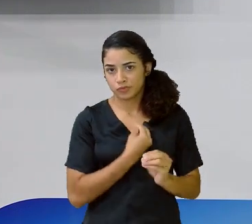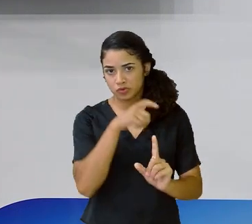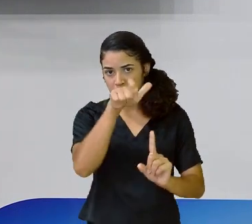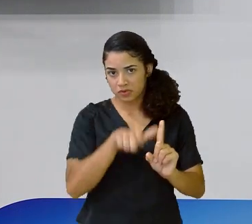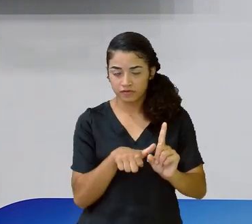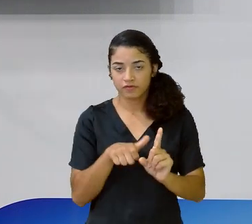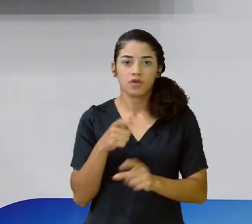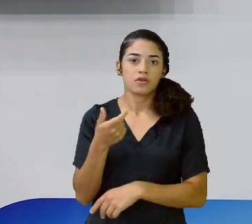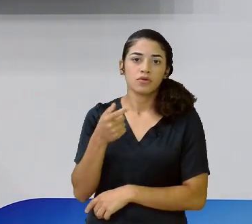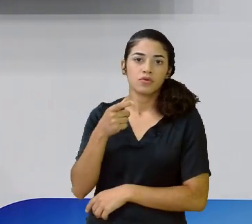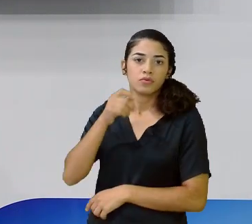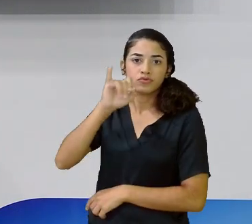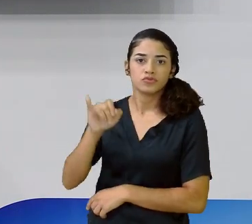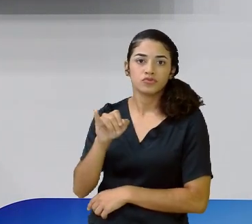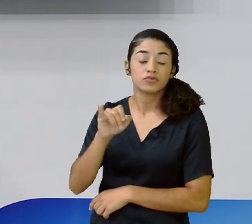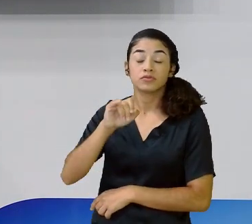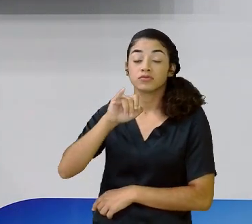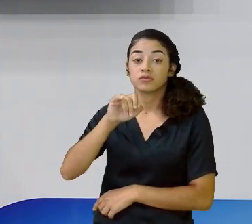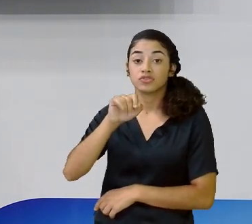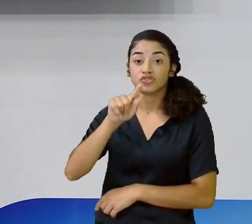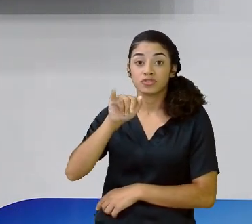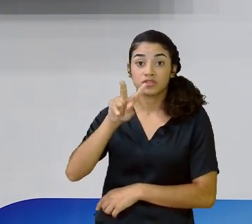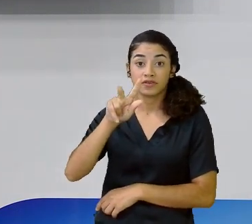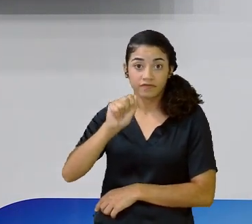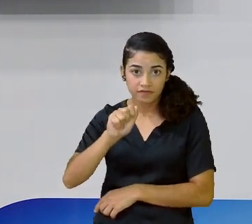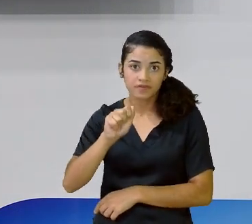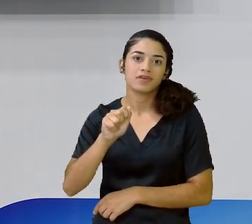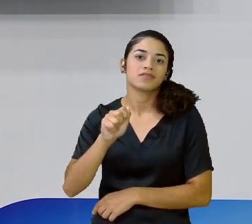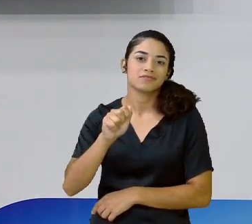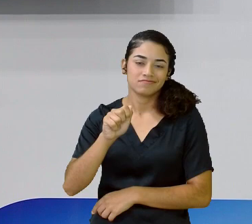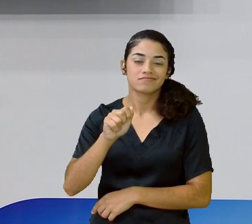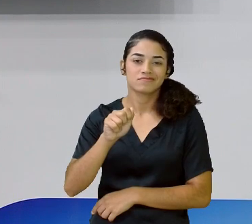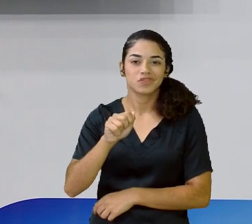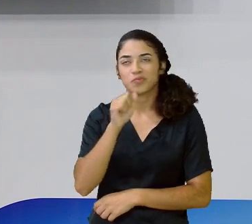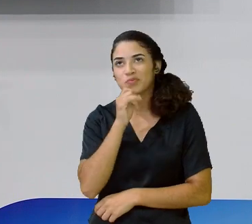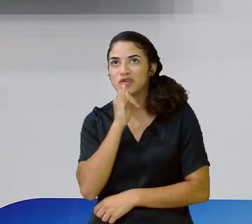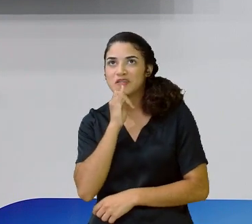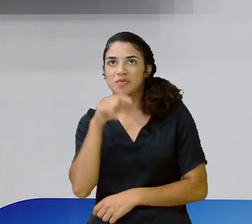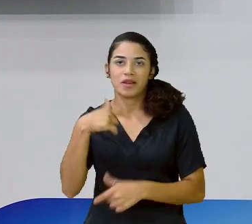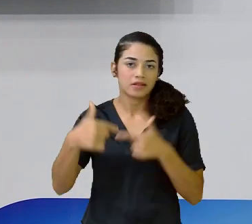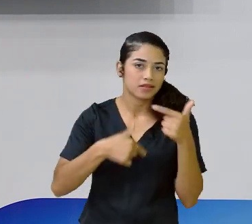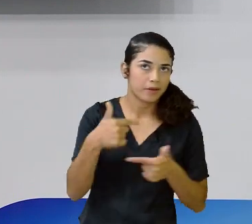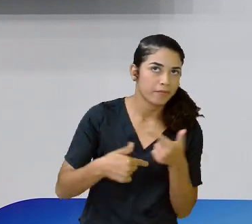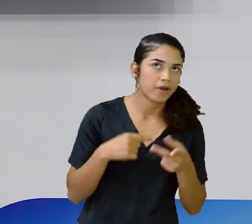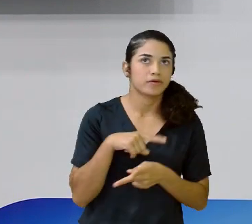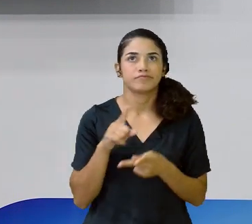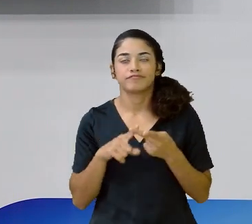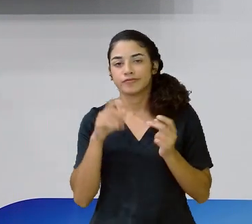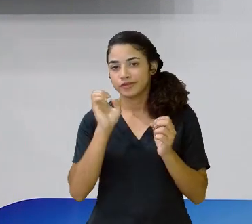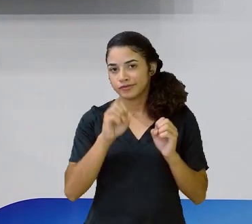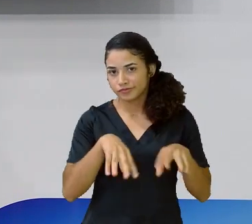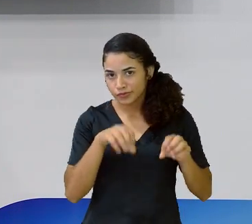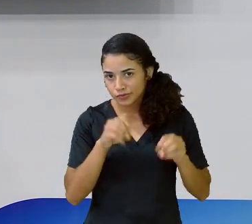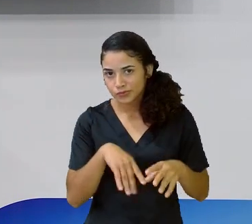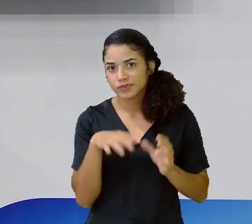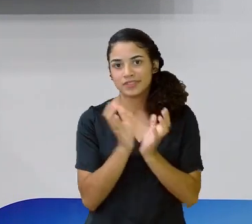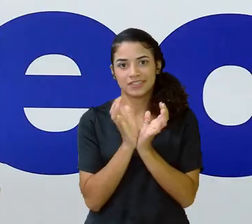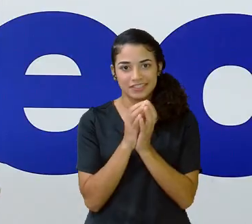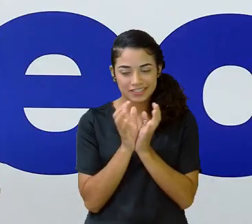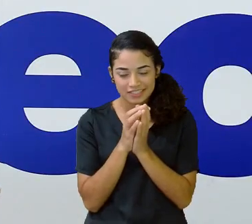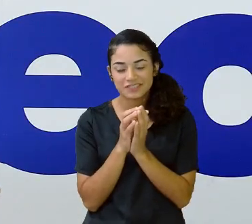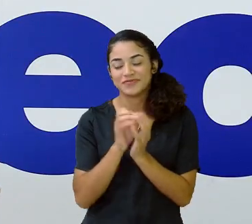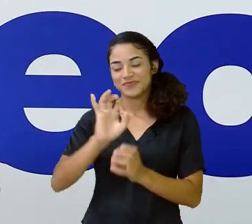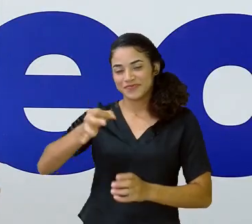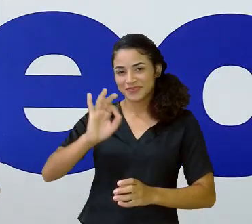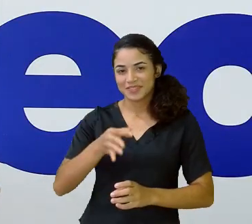falar na questão do ele. Ele trabalhava ou trabalha no Educa Recife, né, professor Givanildo? A